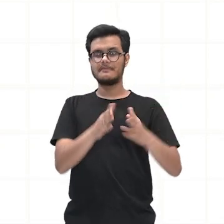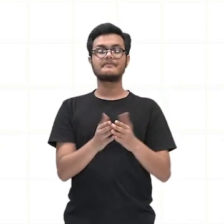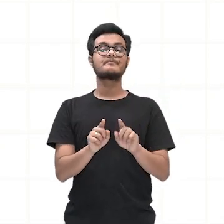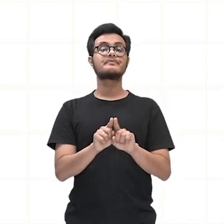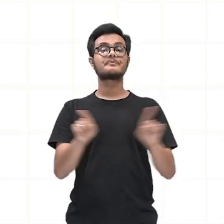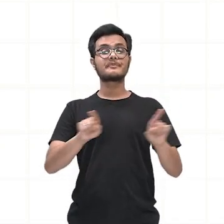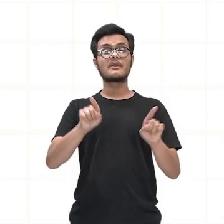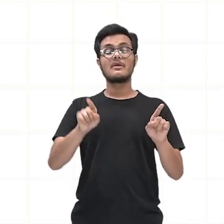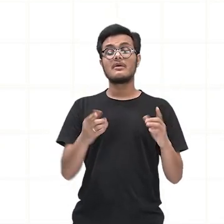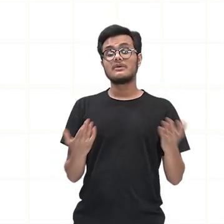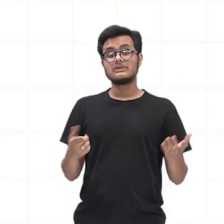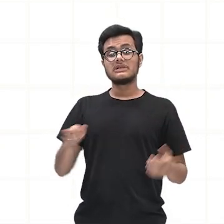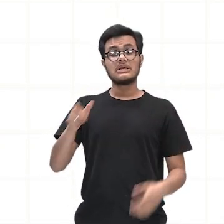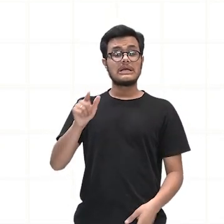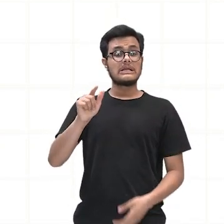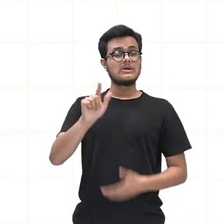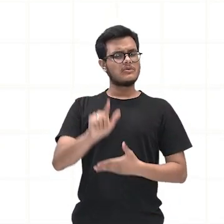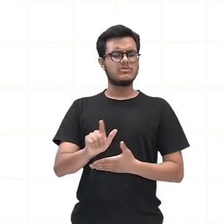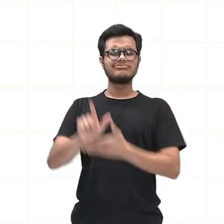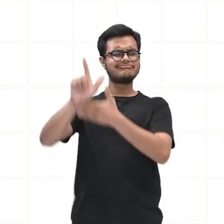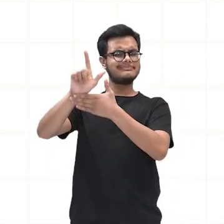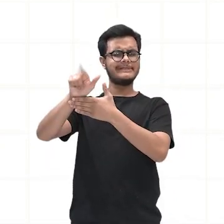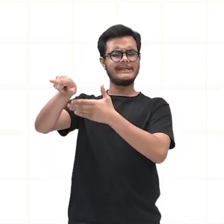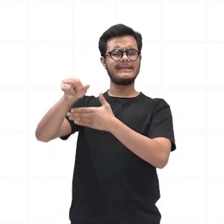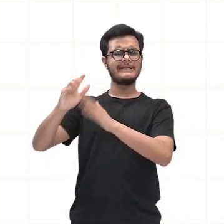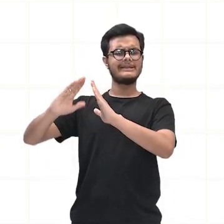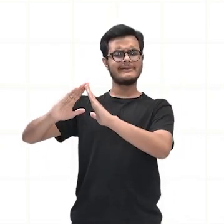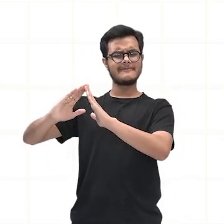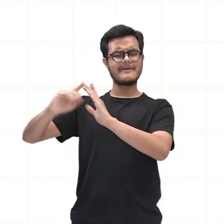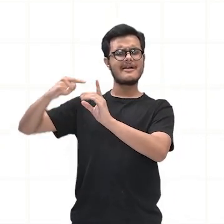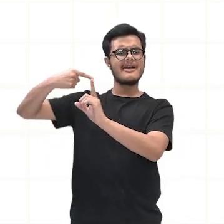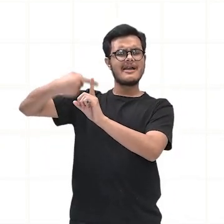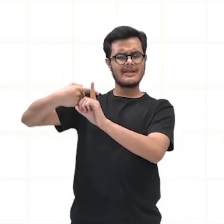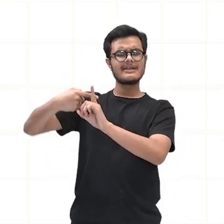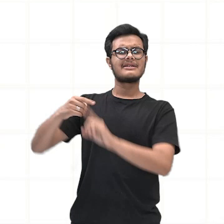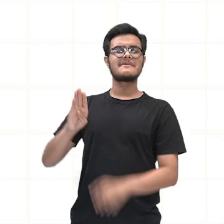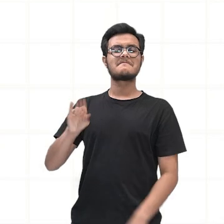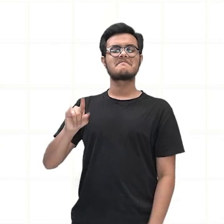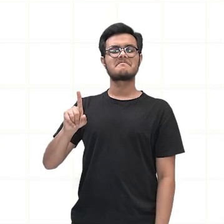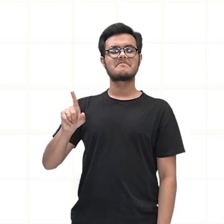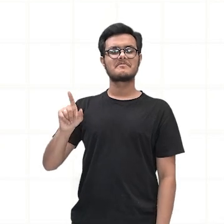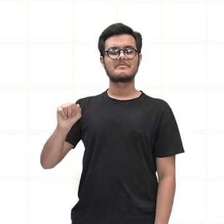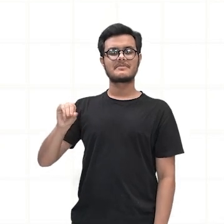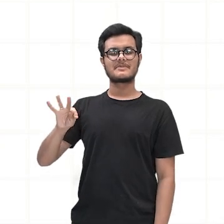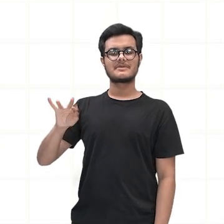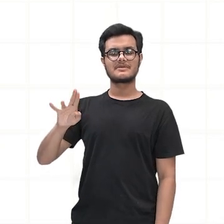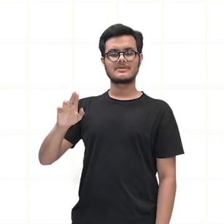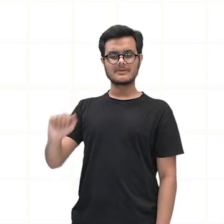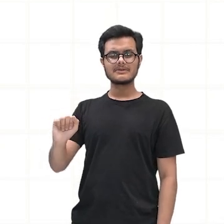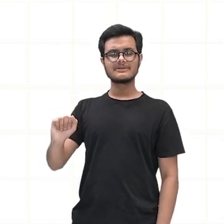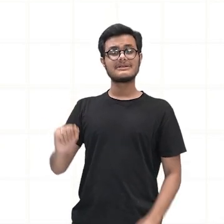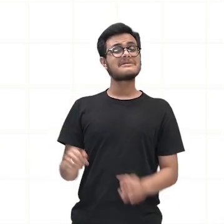era, então, o líder máximo da igreja bizantina e quem o escolhia